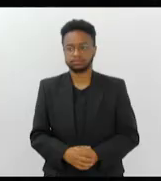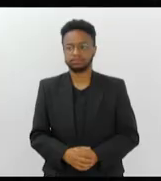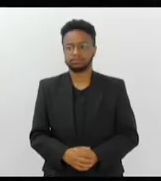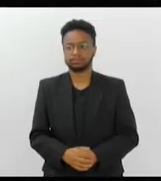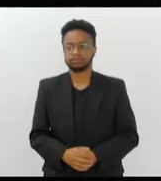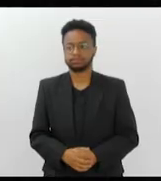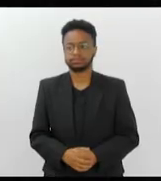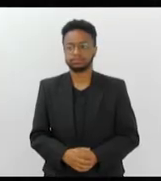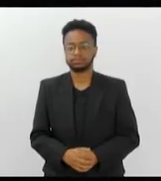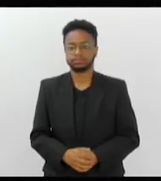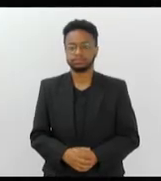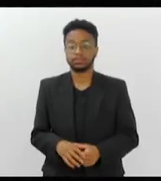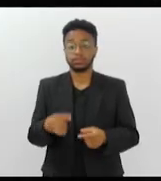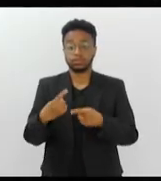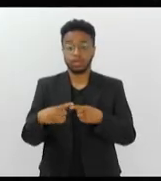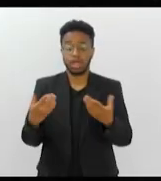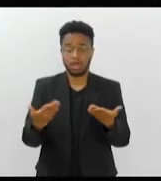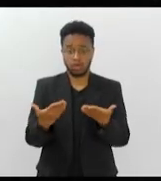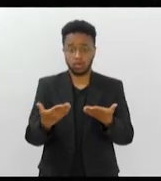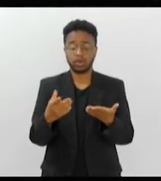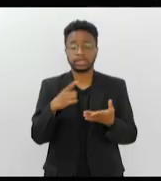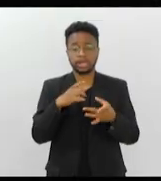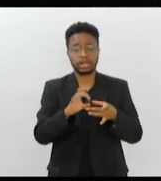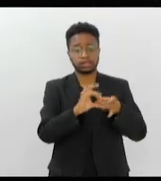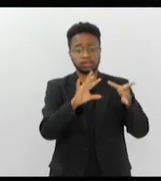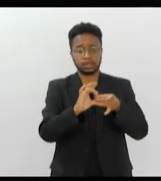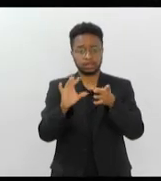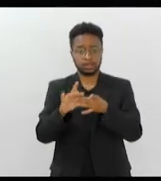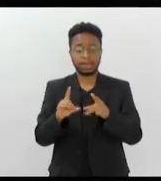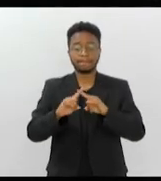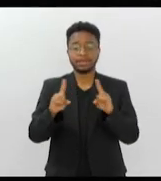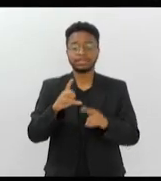Apesar de agora que vai ter liberações, mas de